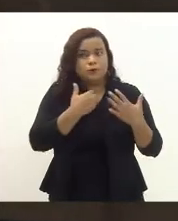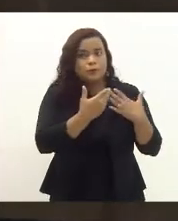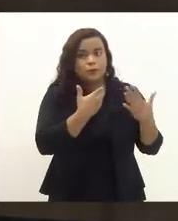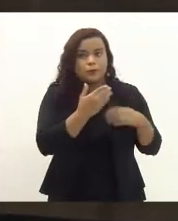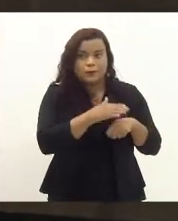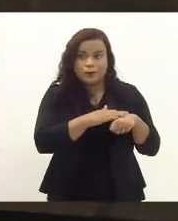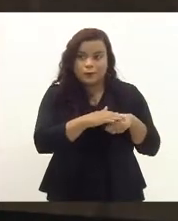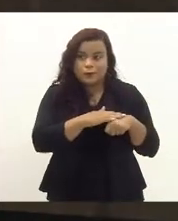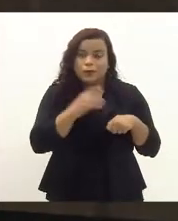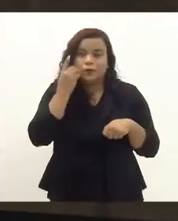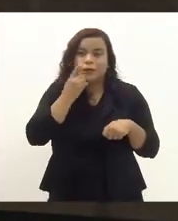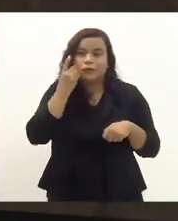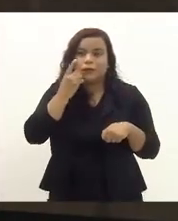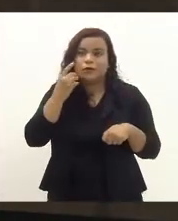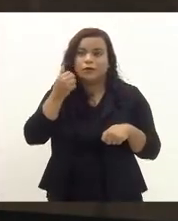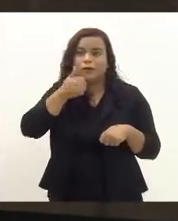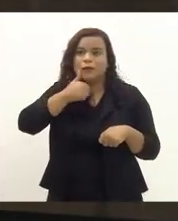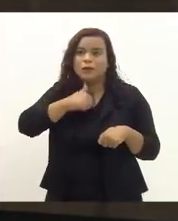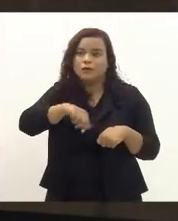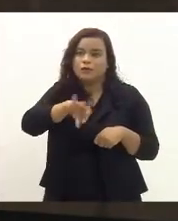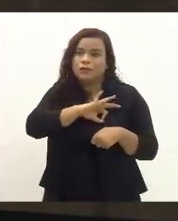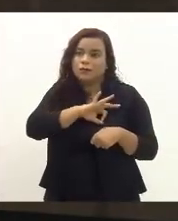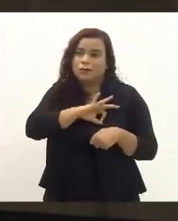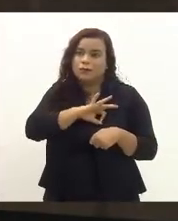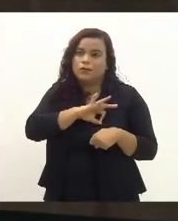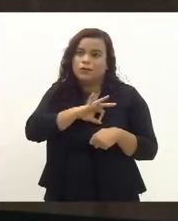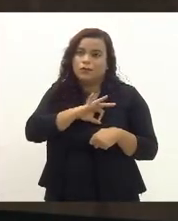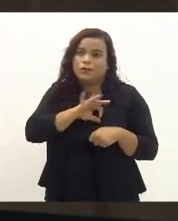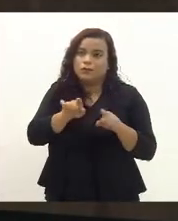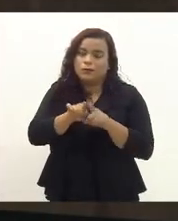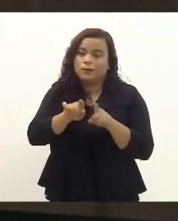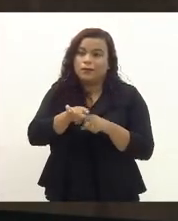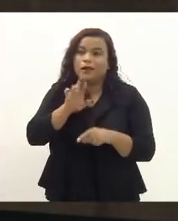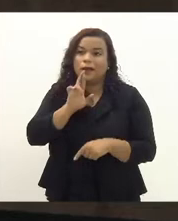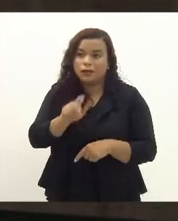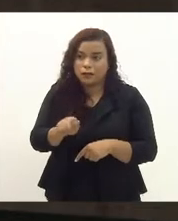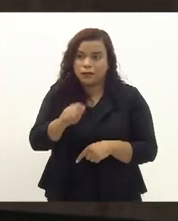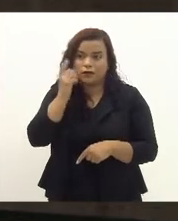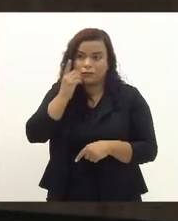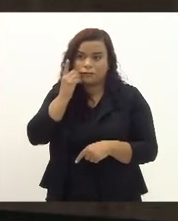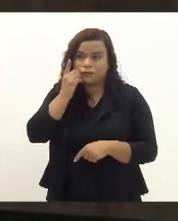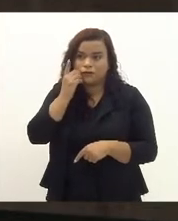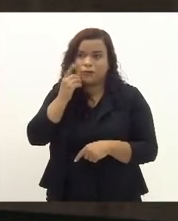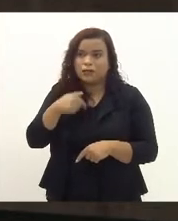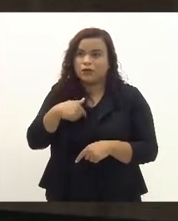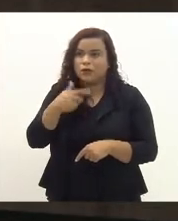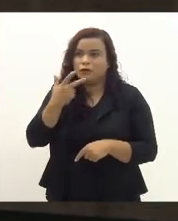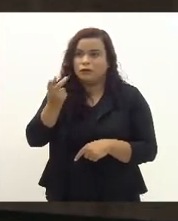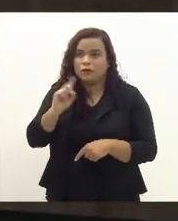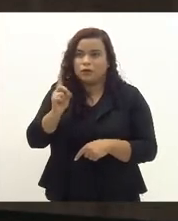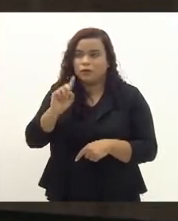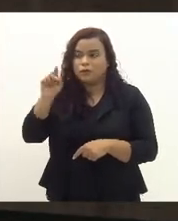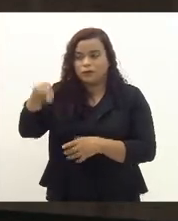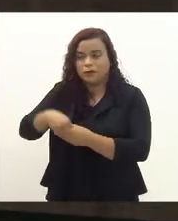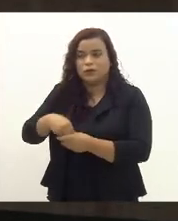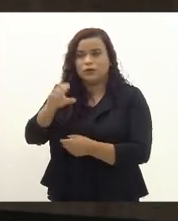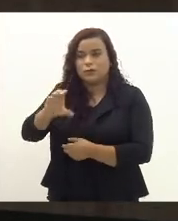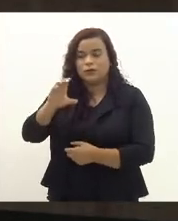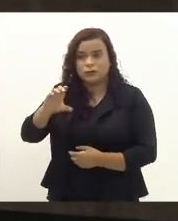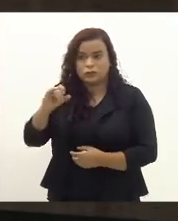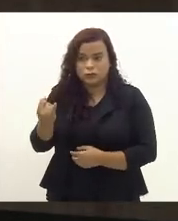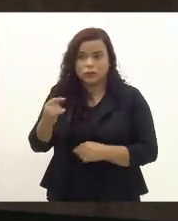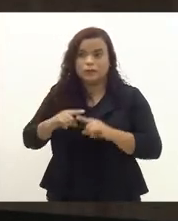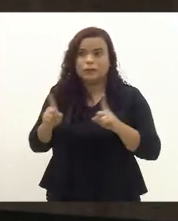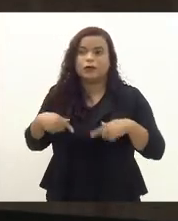com deputada Martha Rocha e o deputado Rodrigo a Mourinho não falei nasceu J mas vou dar o